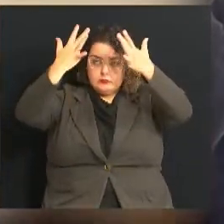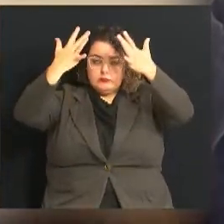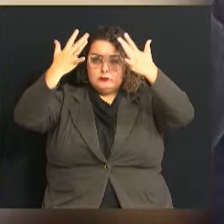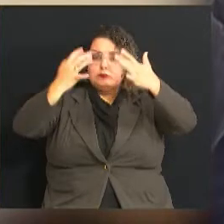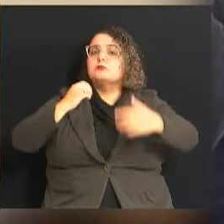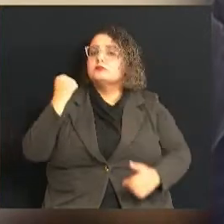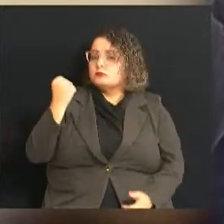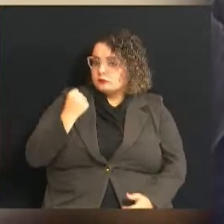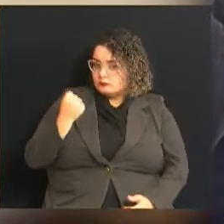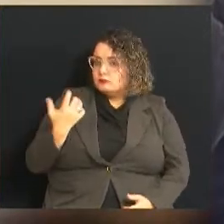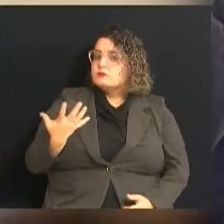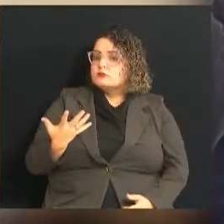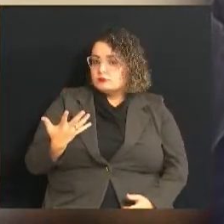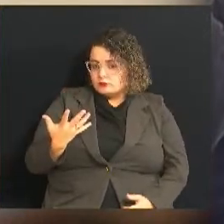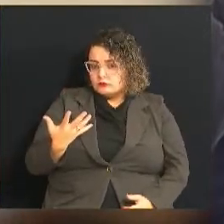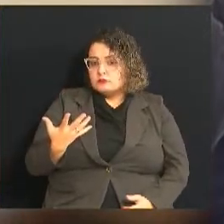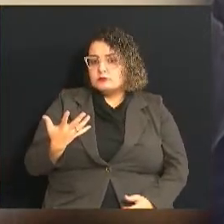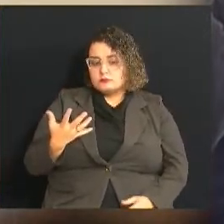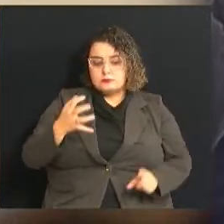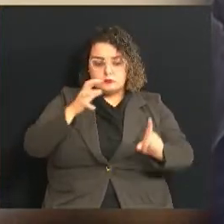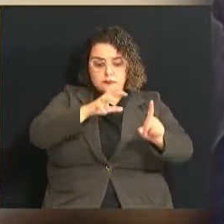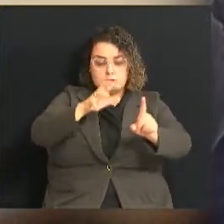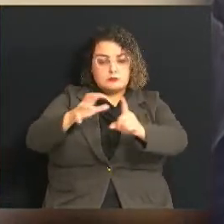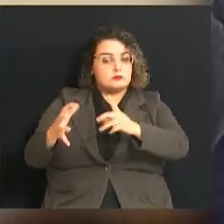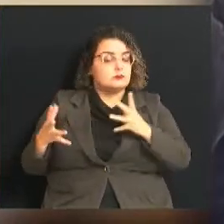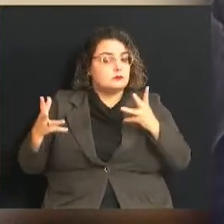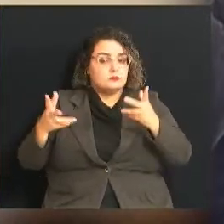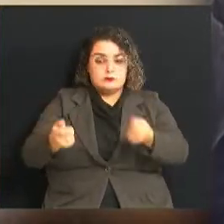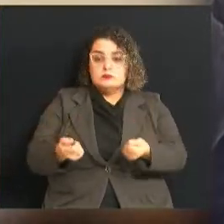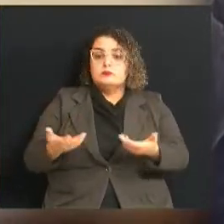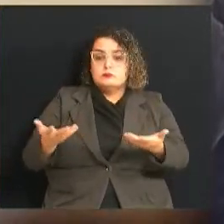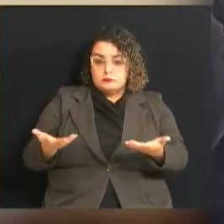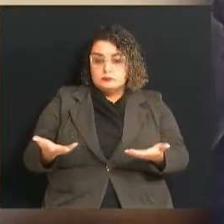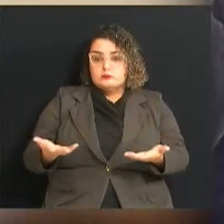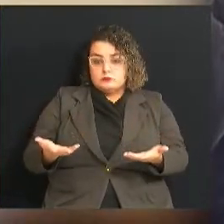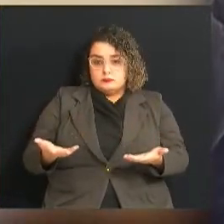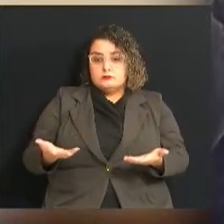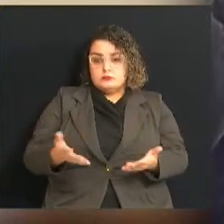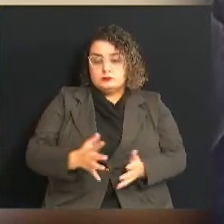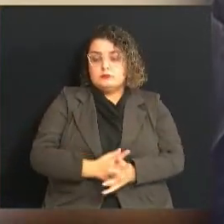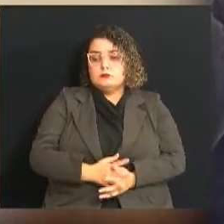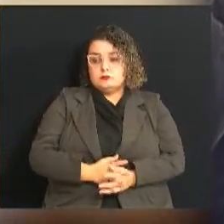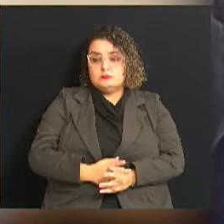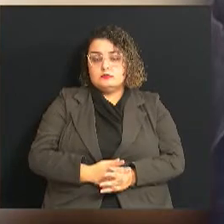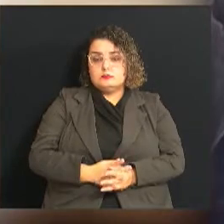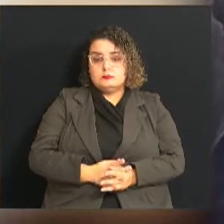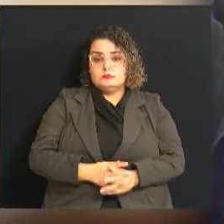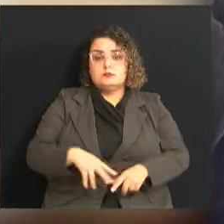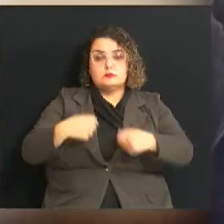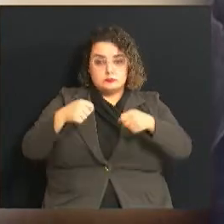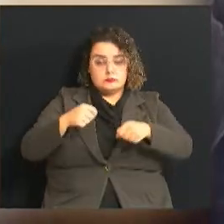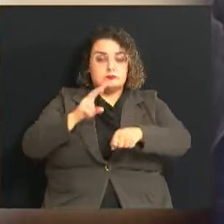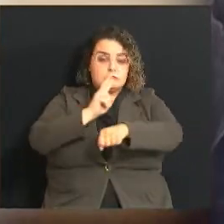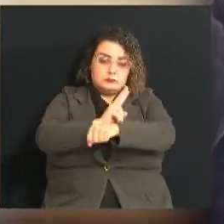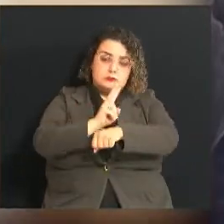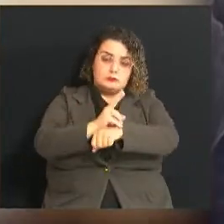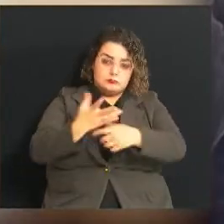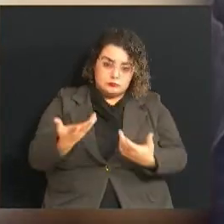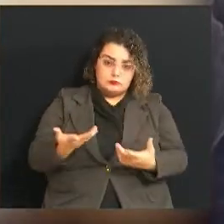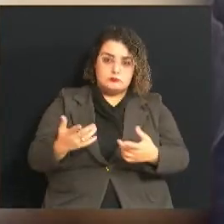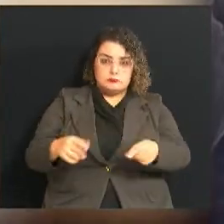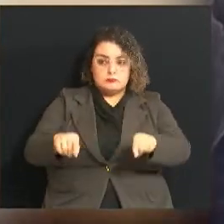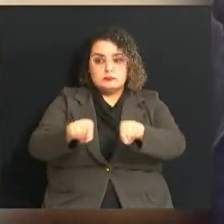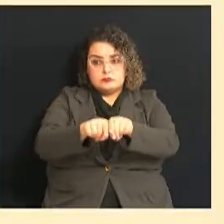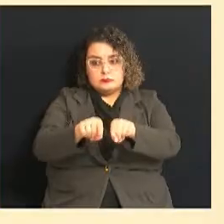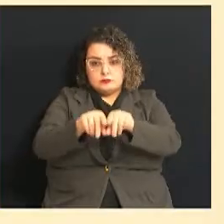Porque atinge a todos e é preciso a gente cuidar, inclusive, dessa